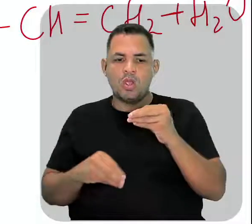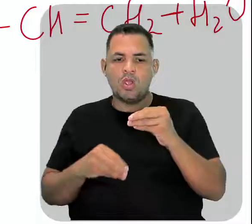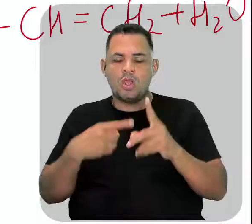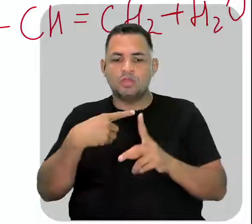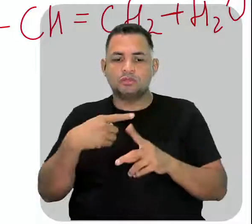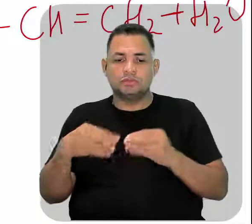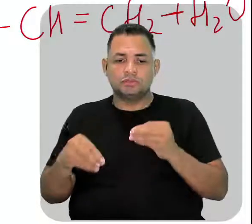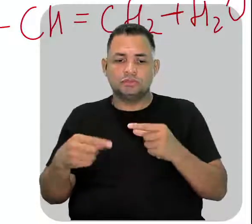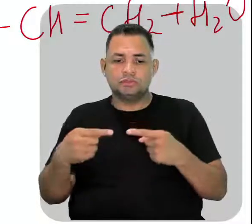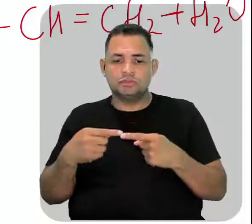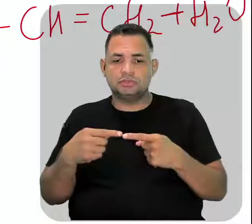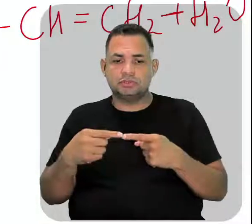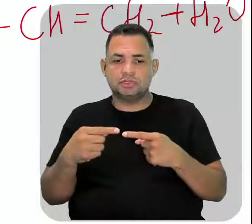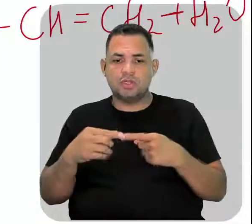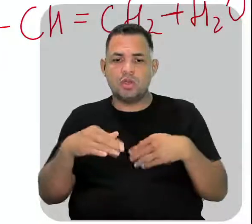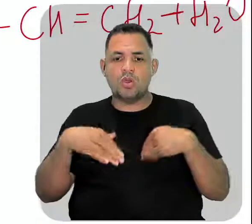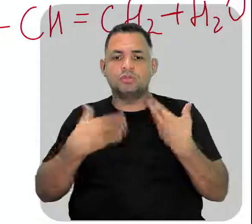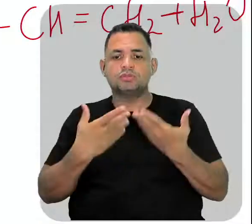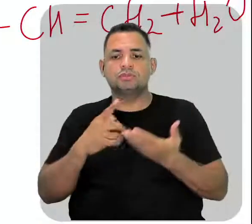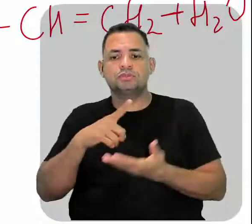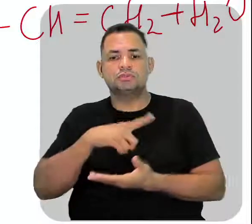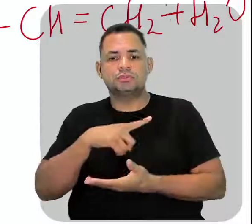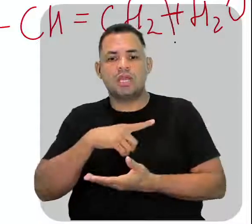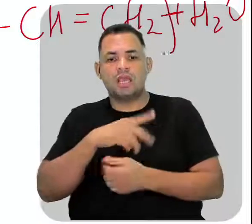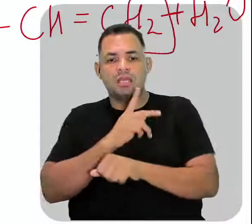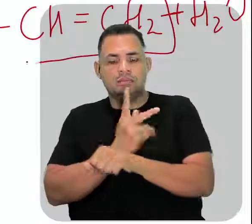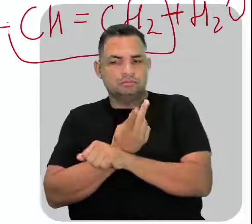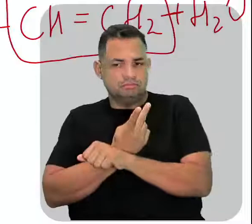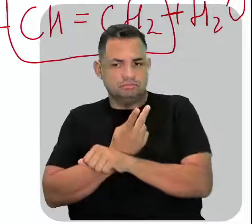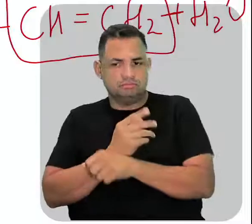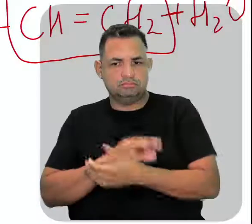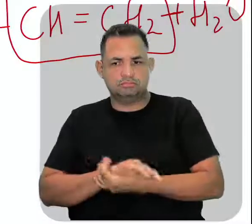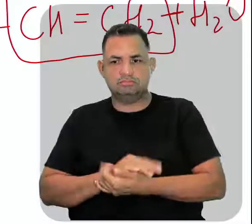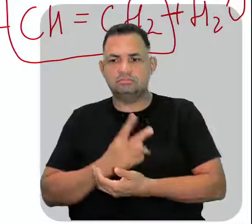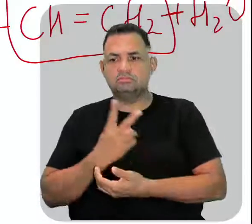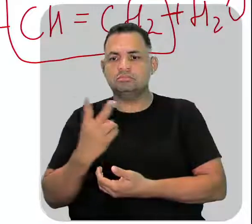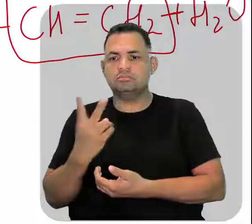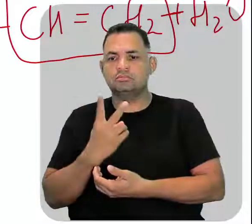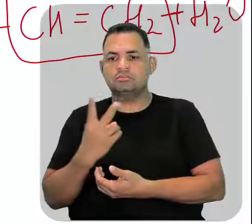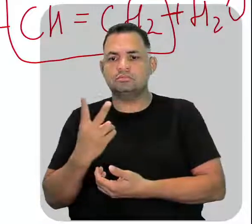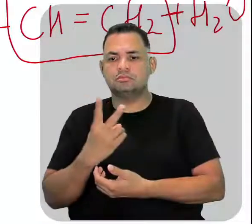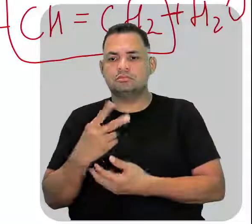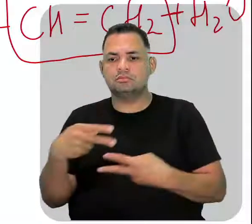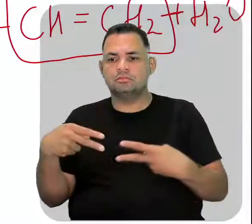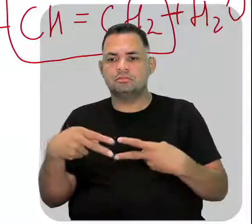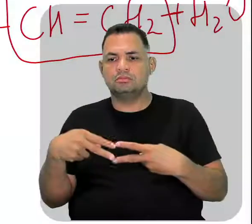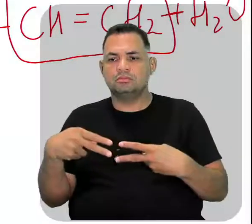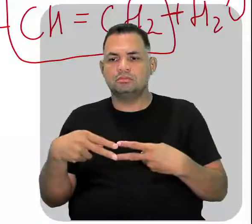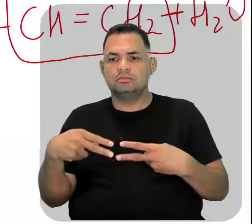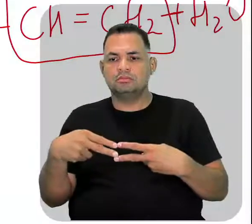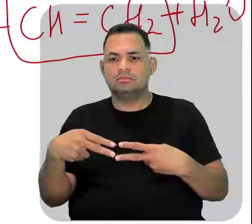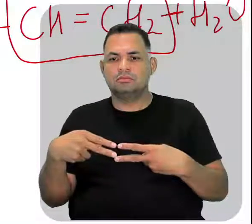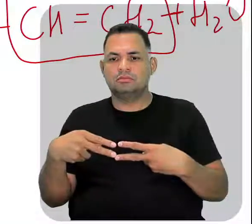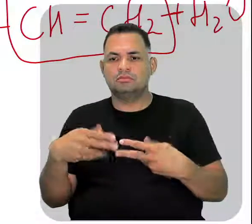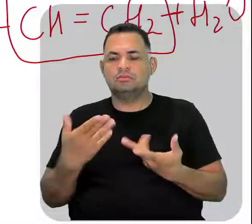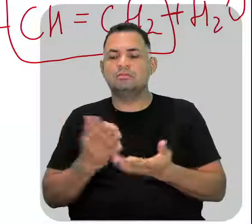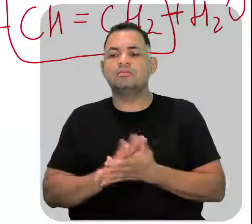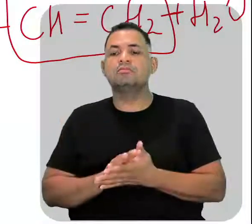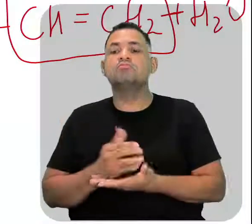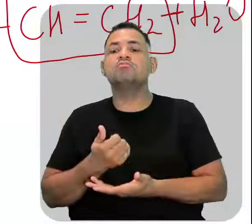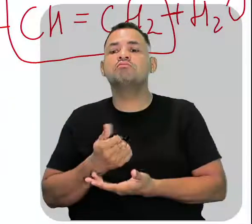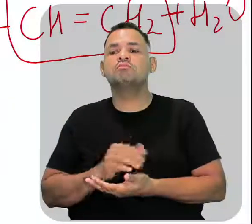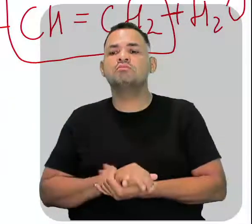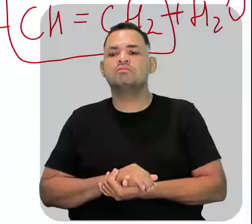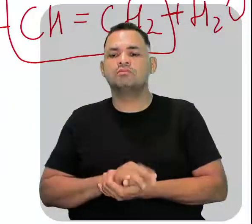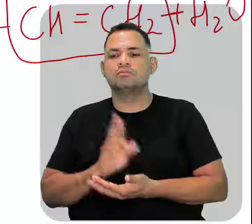carbono mais hidrogenado. Então, a ligação dupla está aqui. Entre esses dois carbonos, quem tem